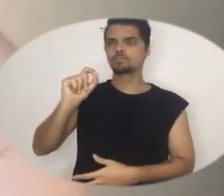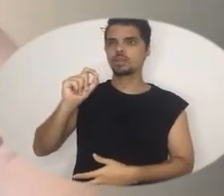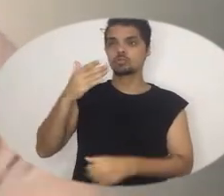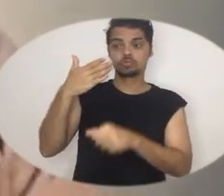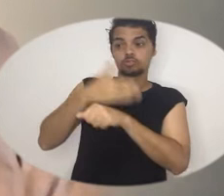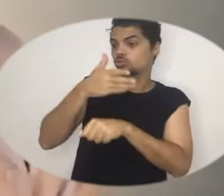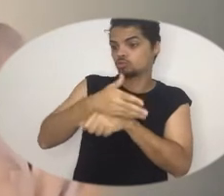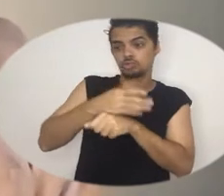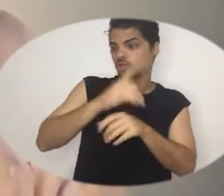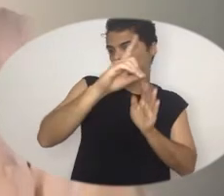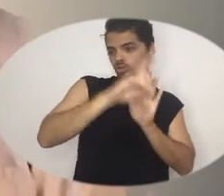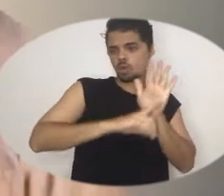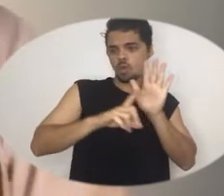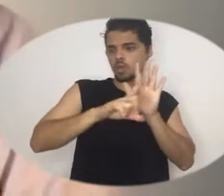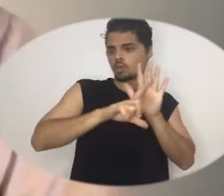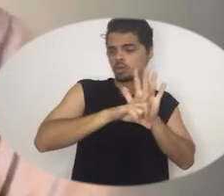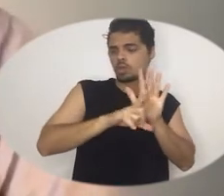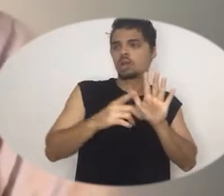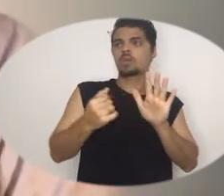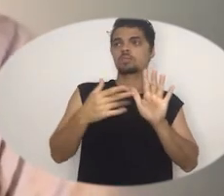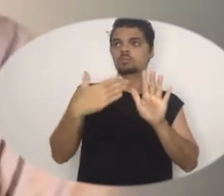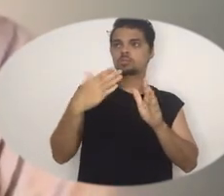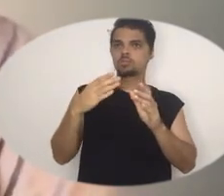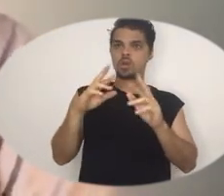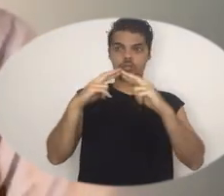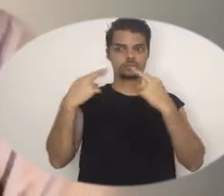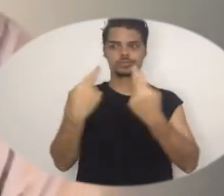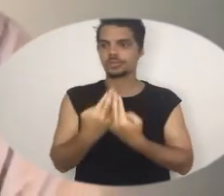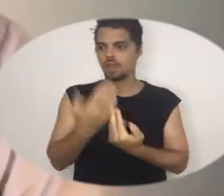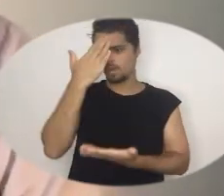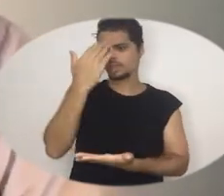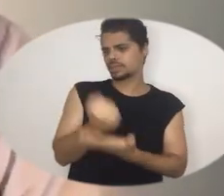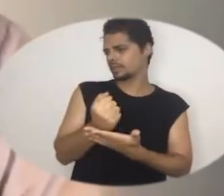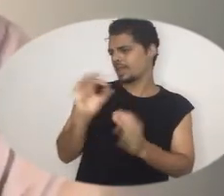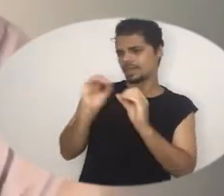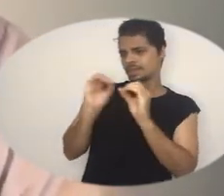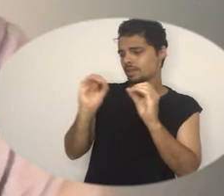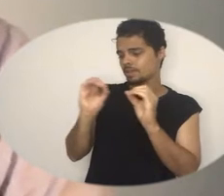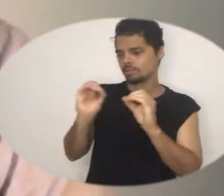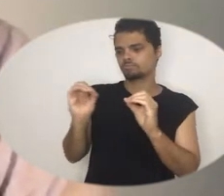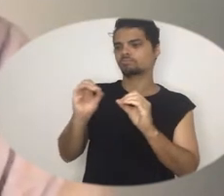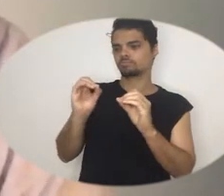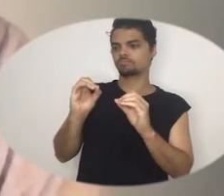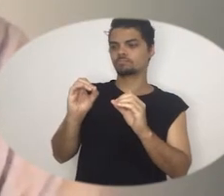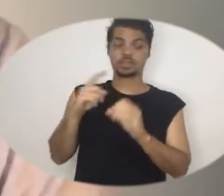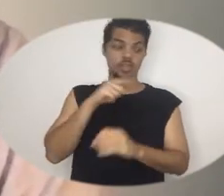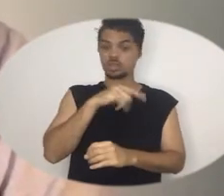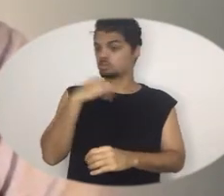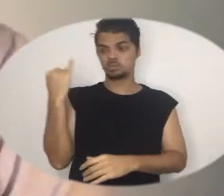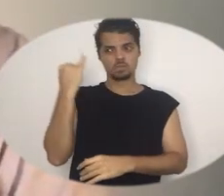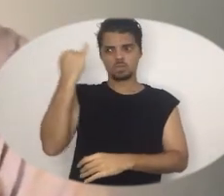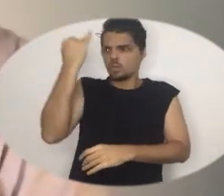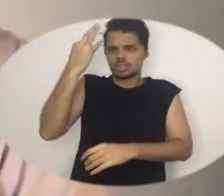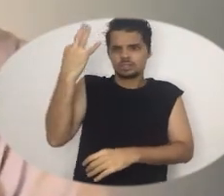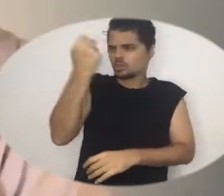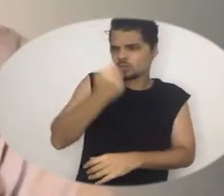ou fazer parte do novo país o império do Brasil em muitos lugares e para muitas pessoas inclusive isso nem